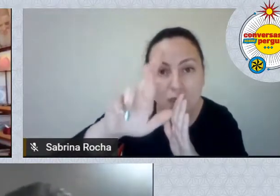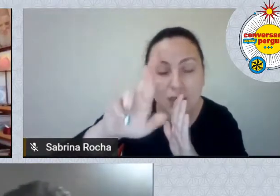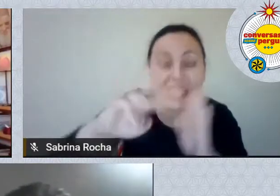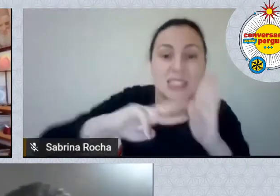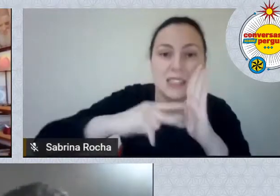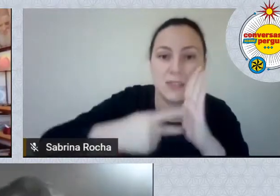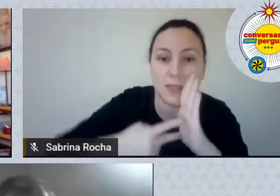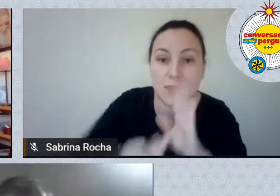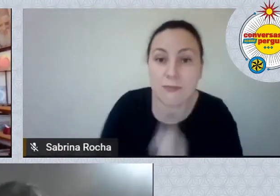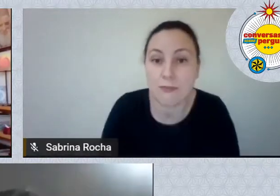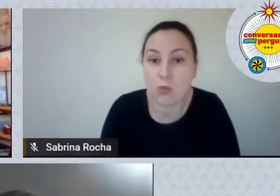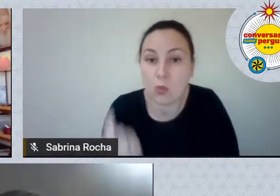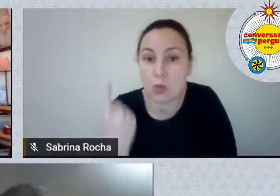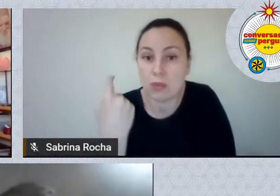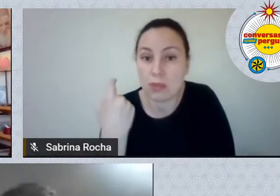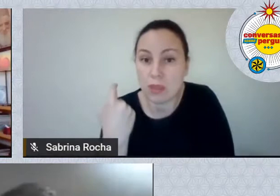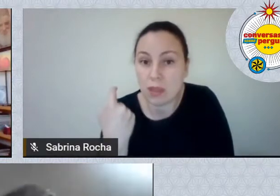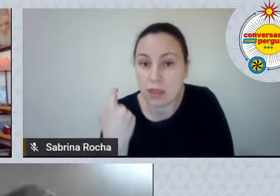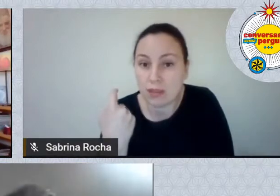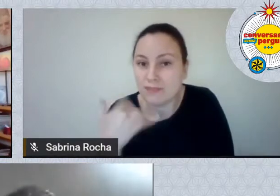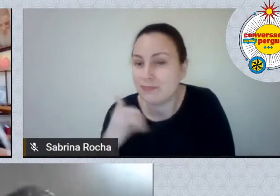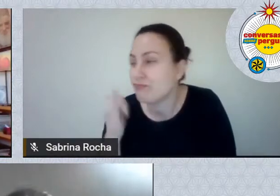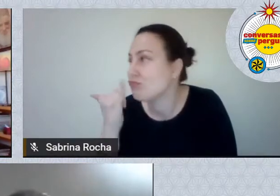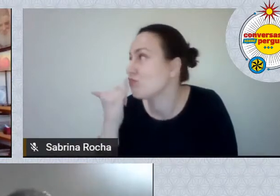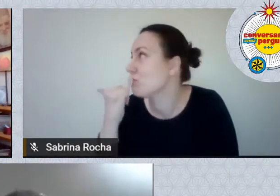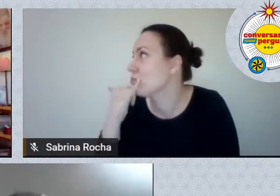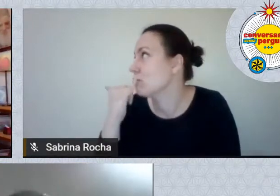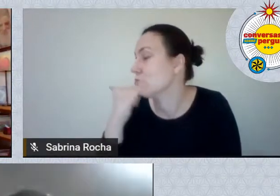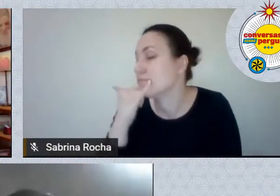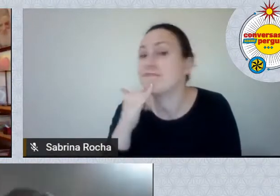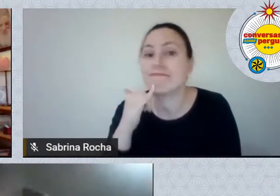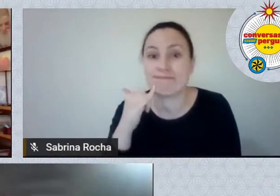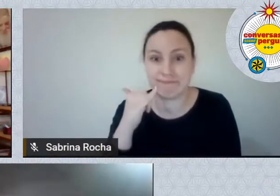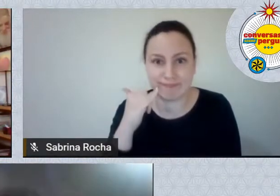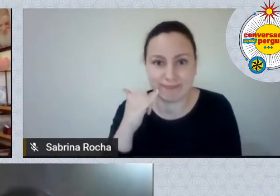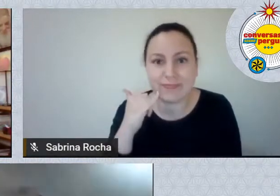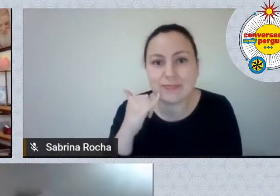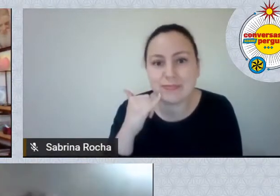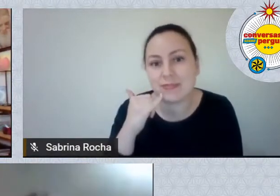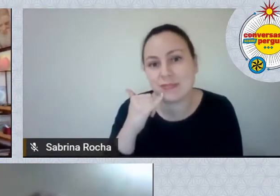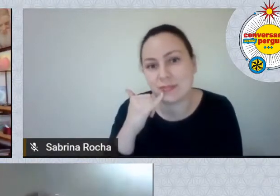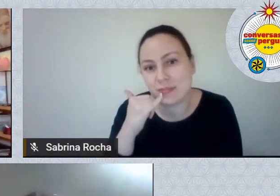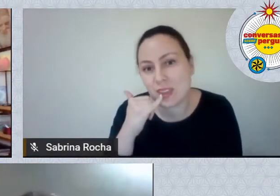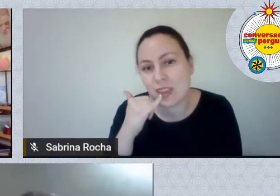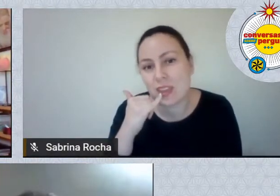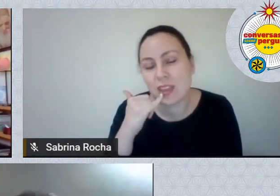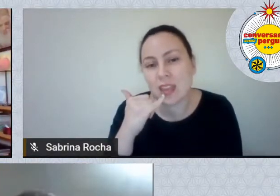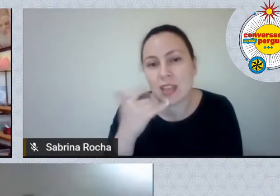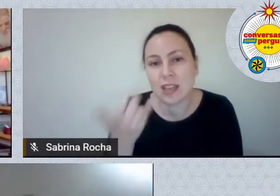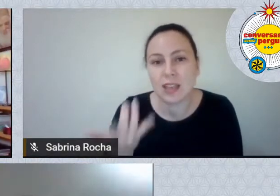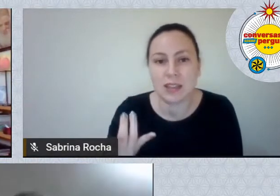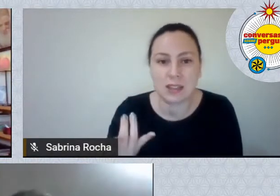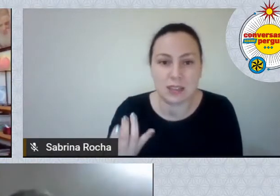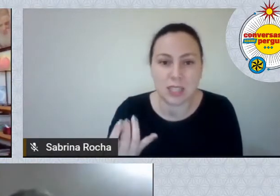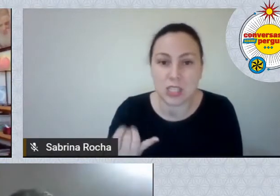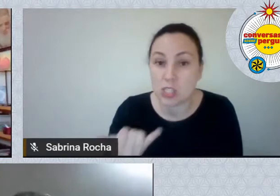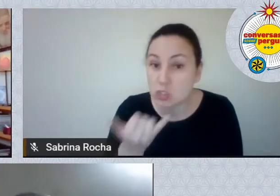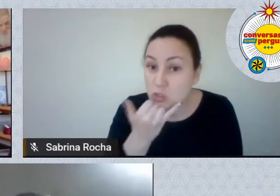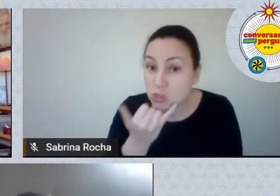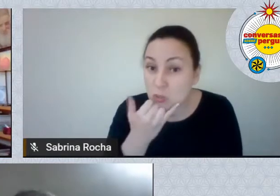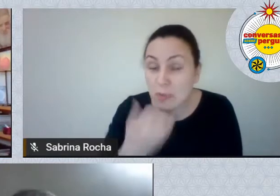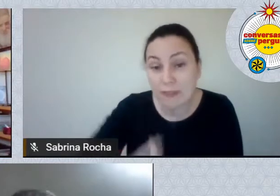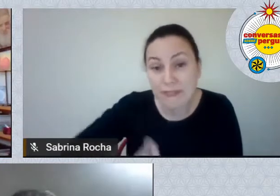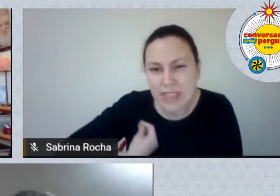Voltar atrás quer dizer o quê? Desculpe. Desculpe não para um demônio que mandou isso. Desculpe para a vida, desculpe